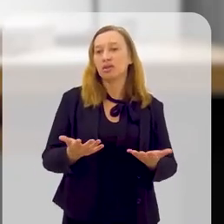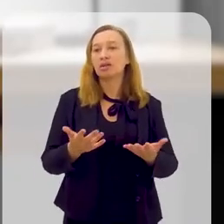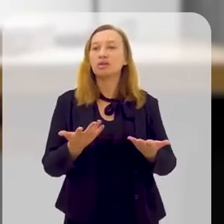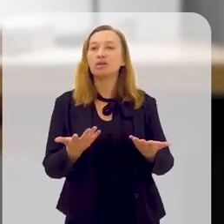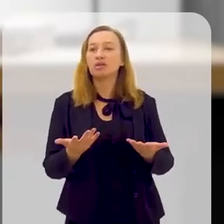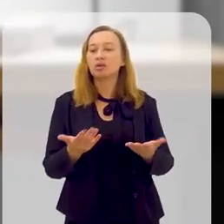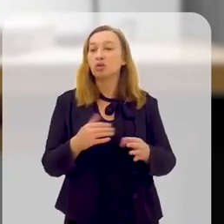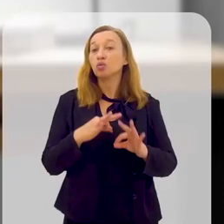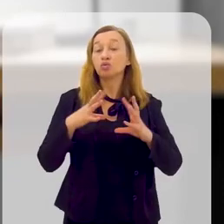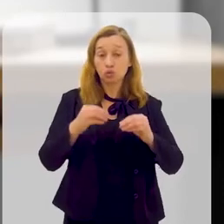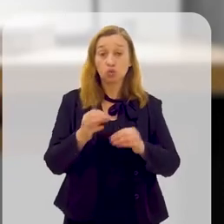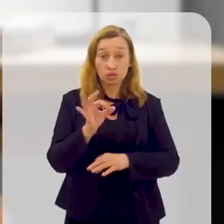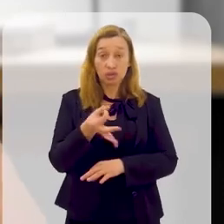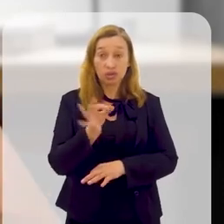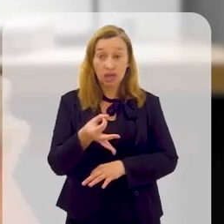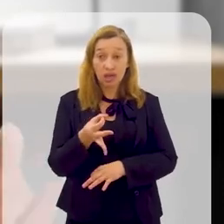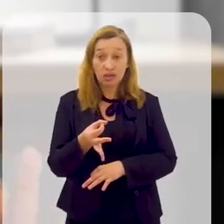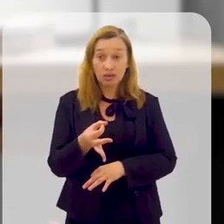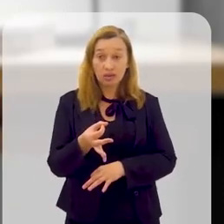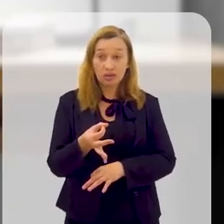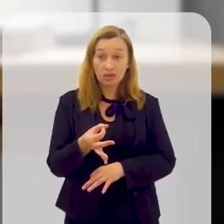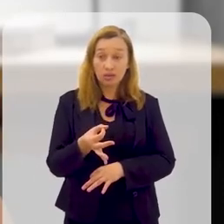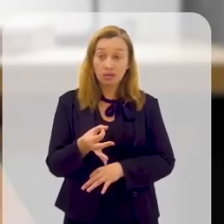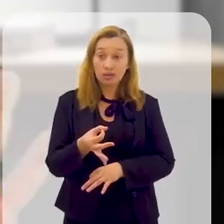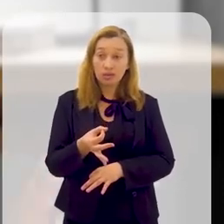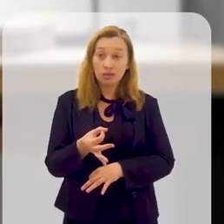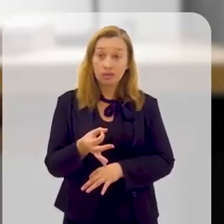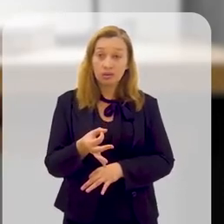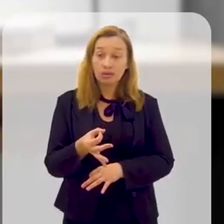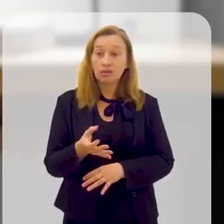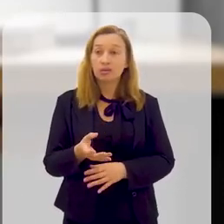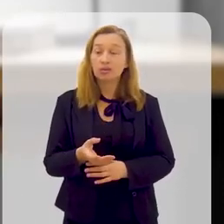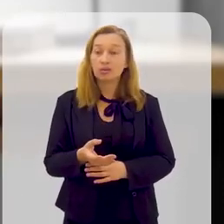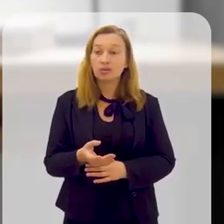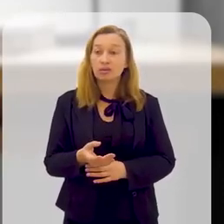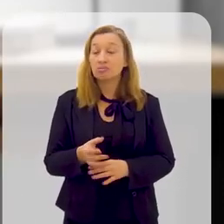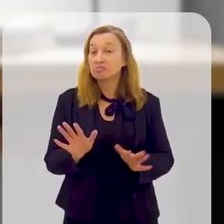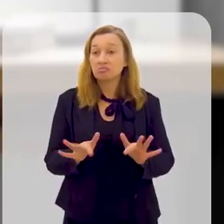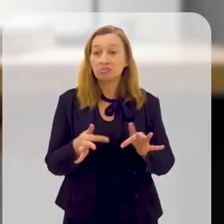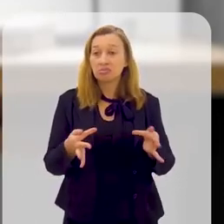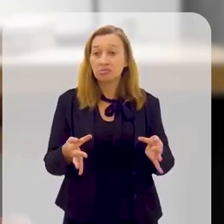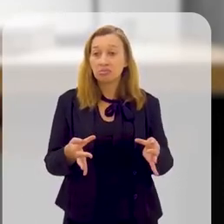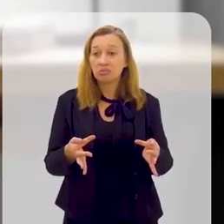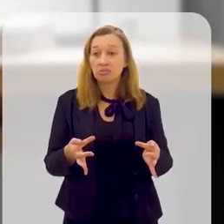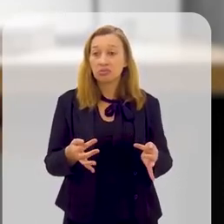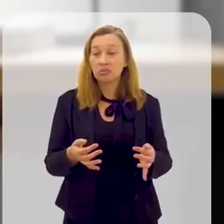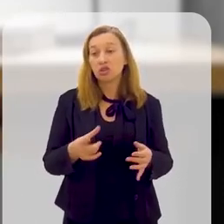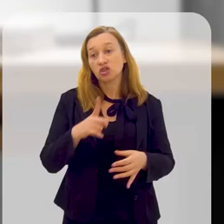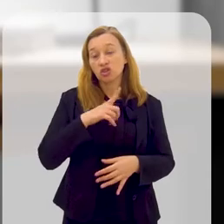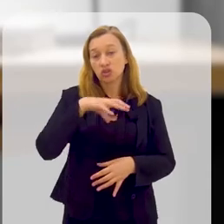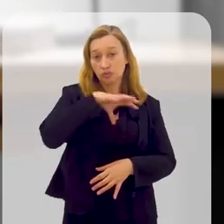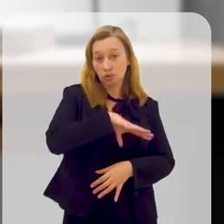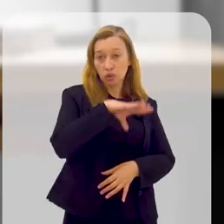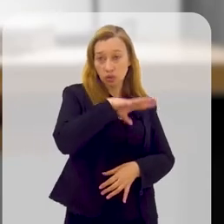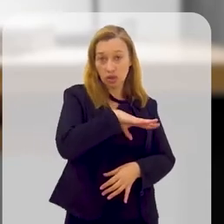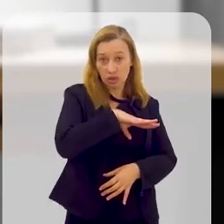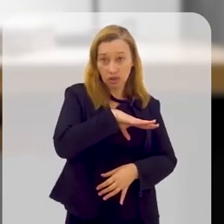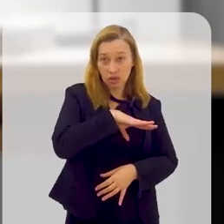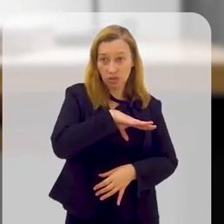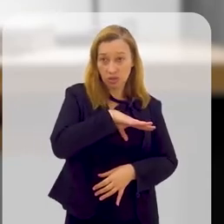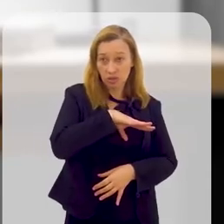reconhecida babá com tudo direitinho e tal e simplesmente eu tive